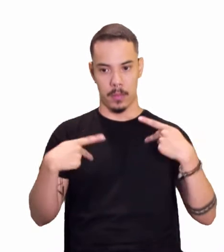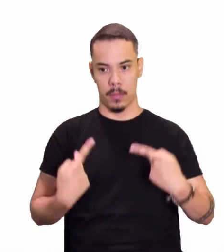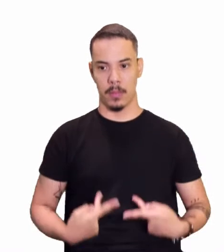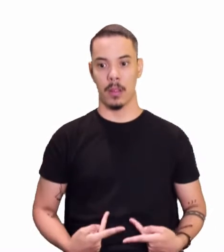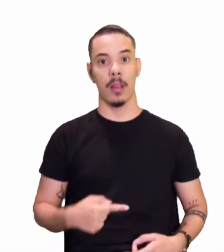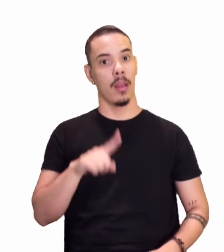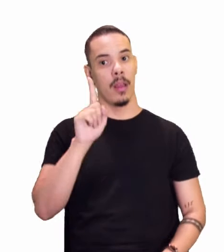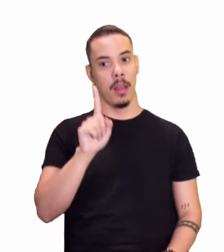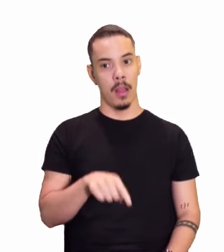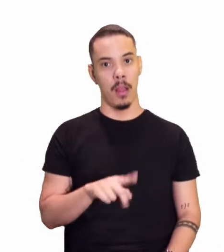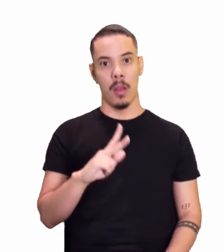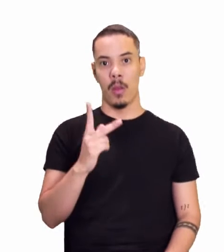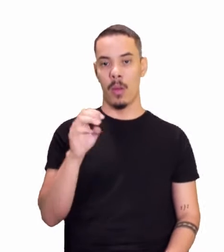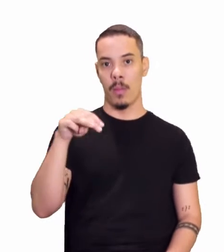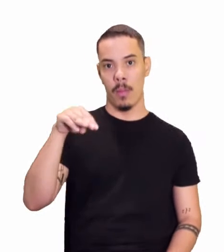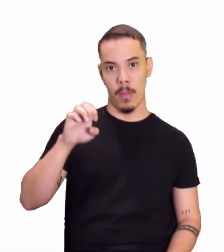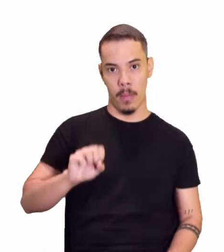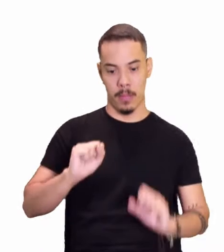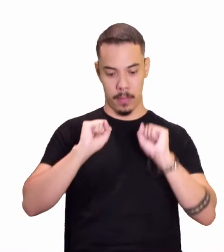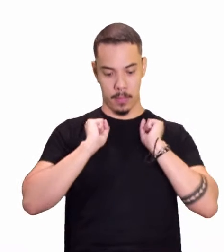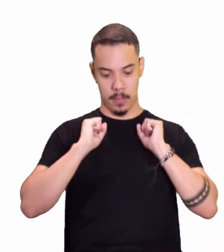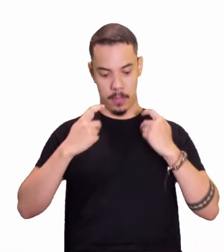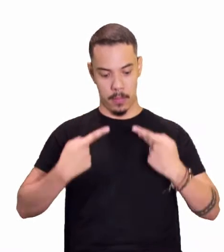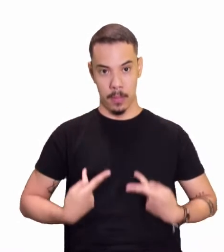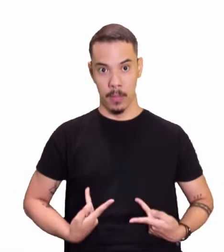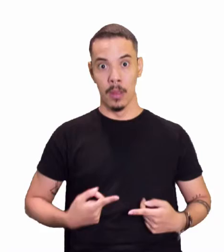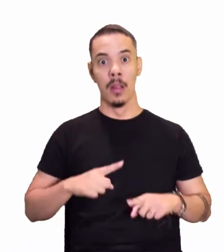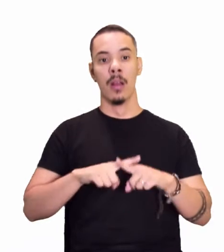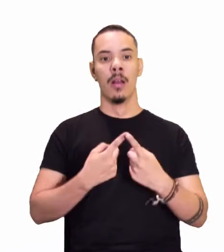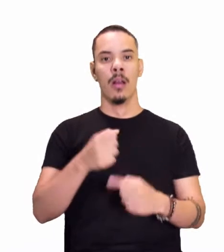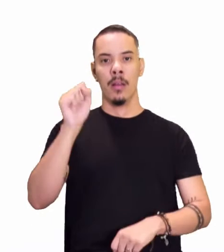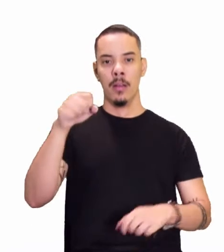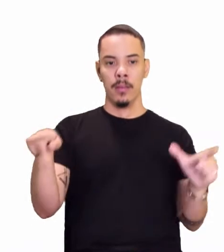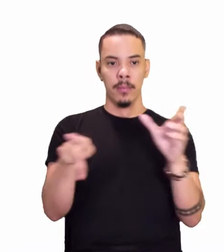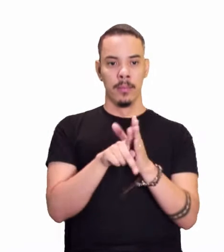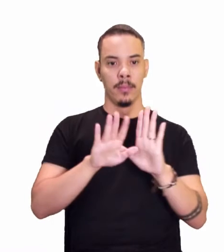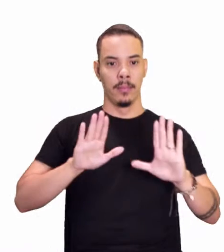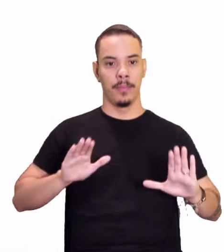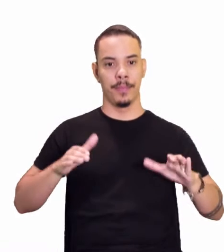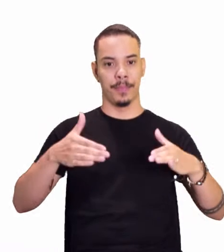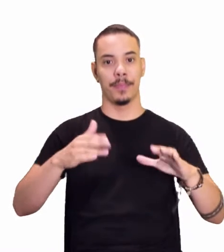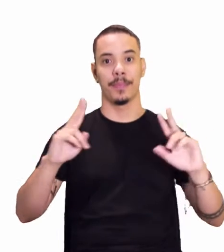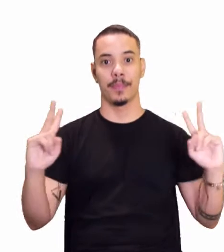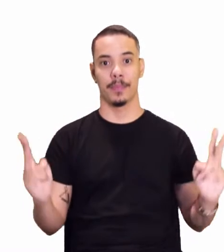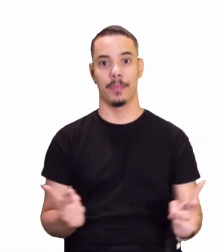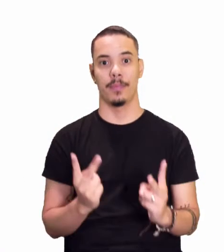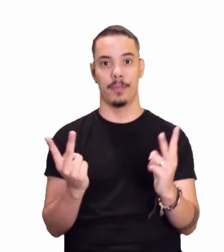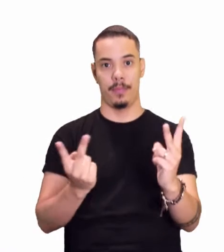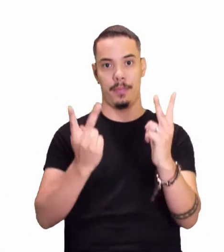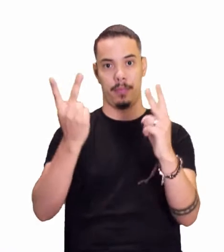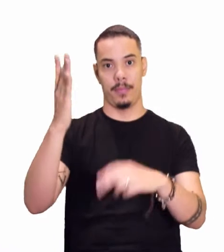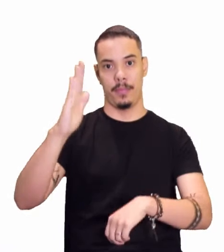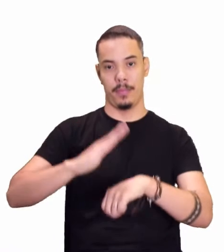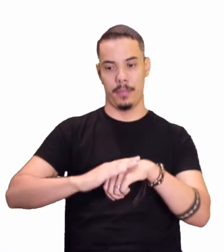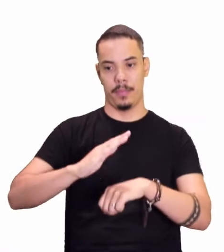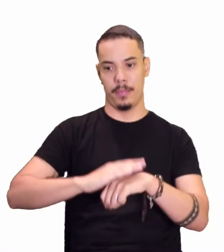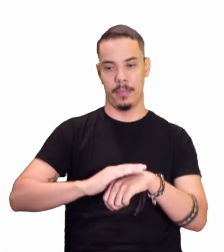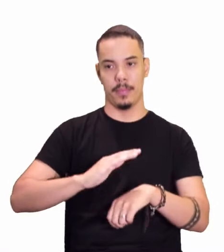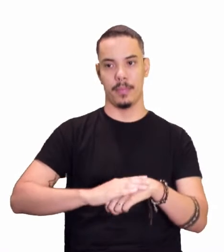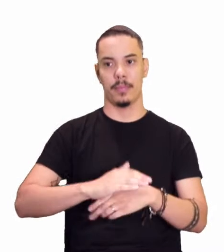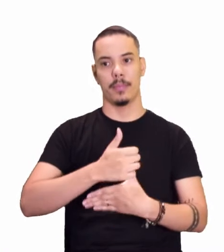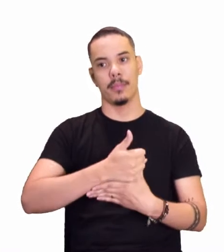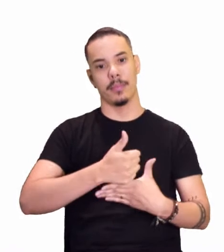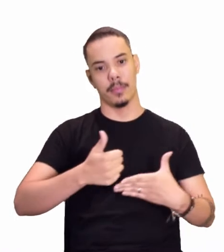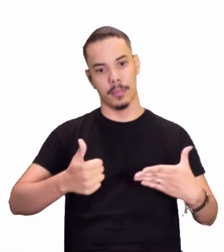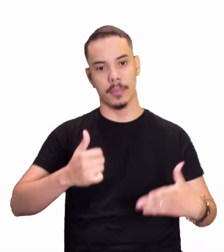de homem, ser humano, sim. Mas voltado para os valores desse ser humano, né? Os valores